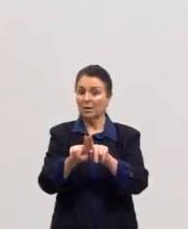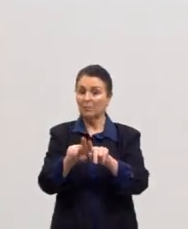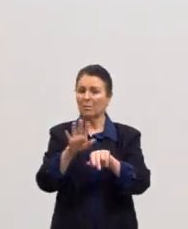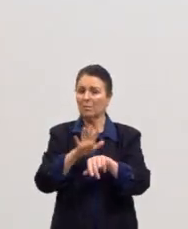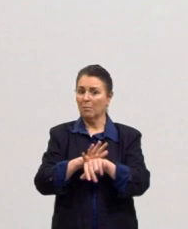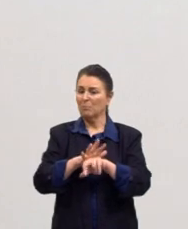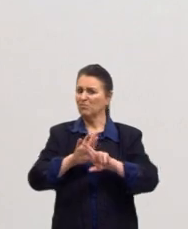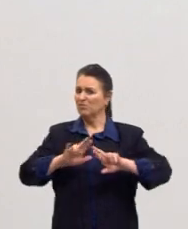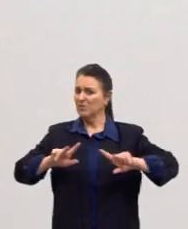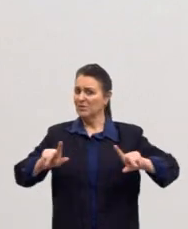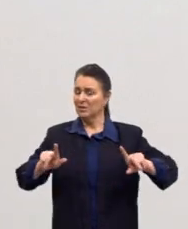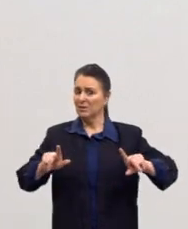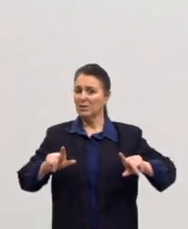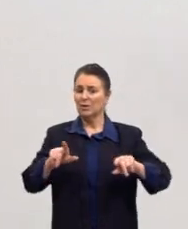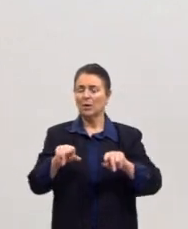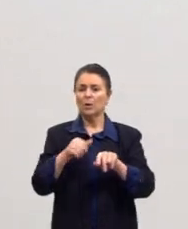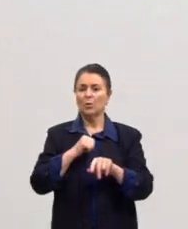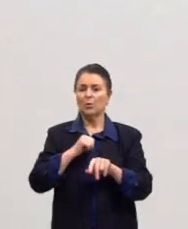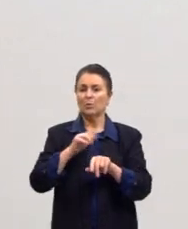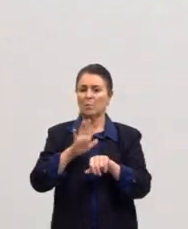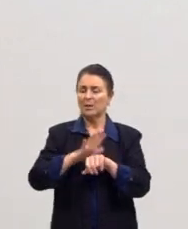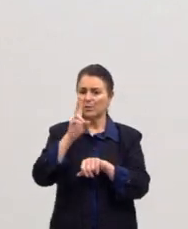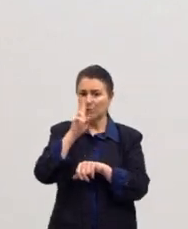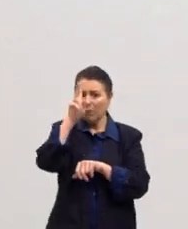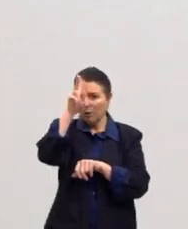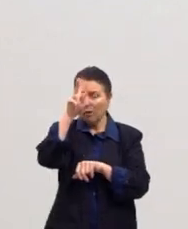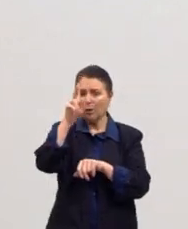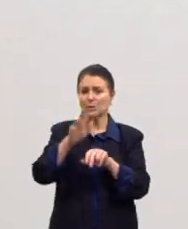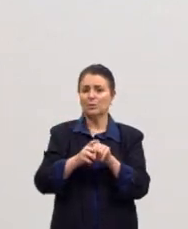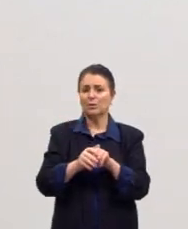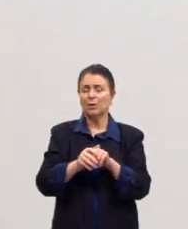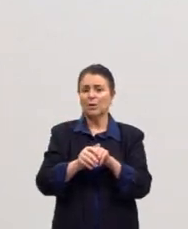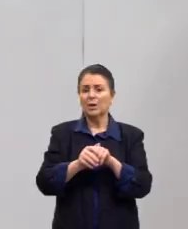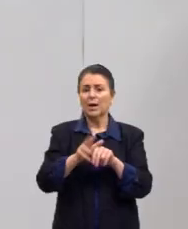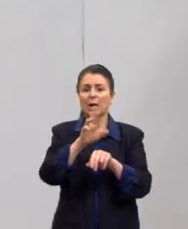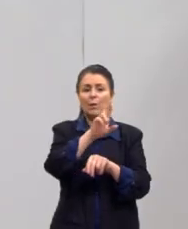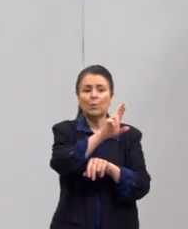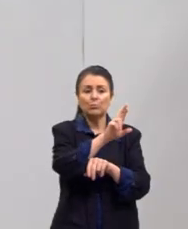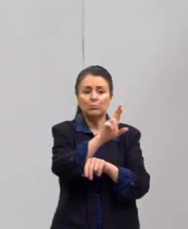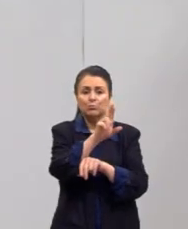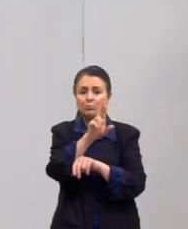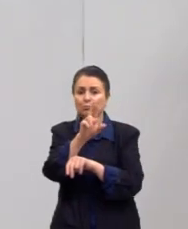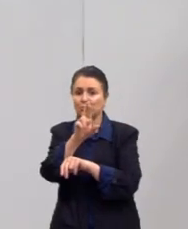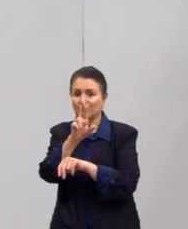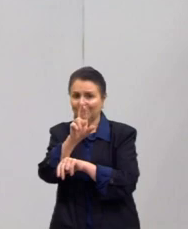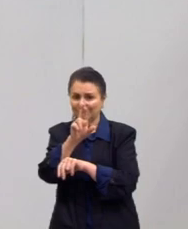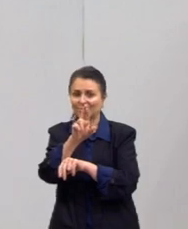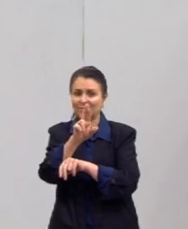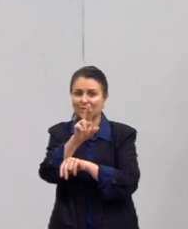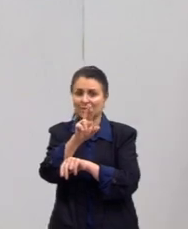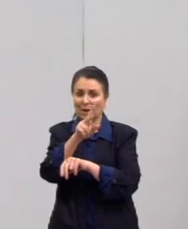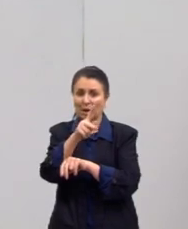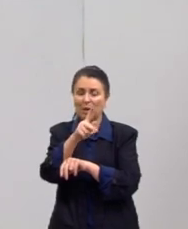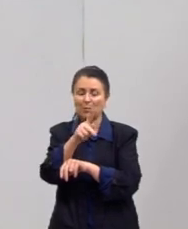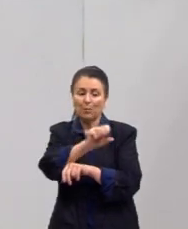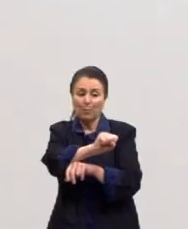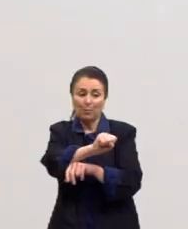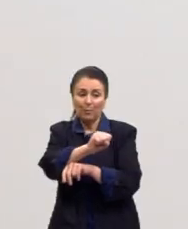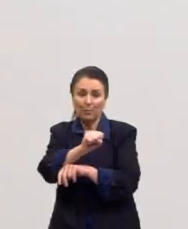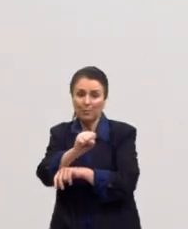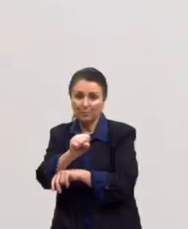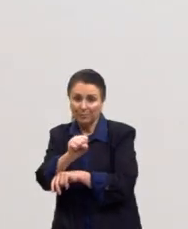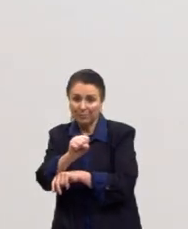um é puxando o outro já é mas eu brinco que ele é o r gordinha ao Pai a porta daí ele vai